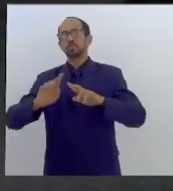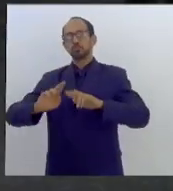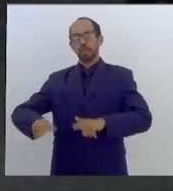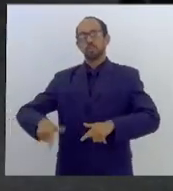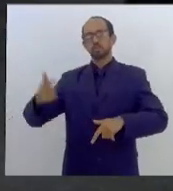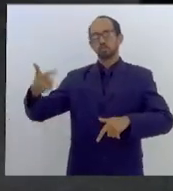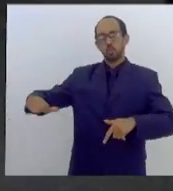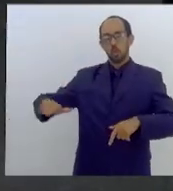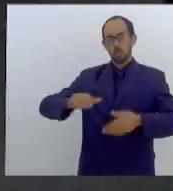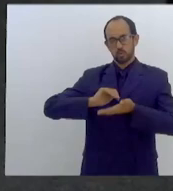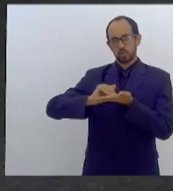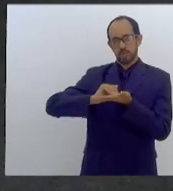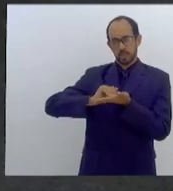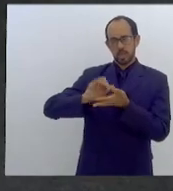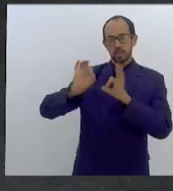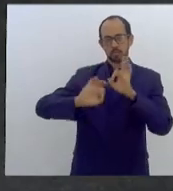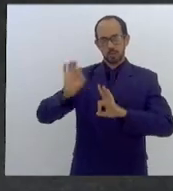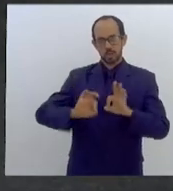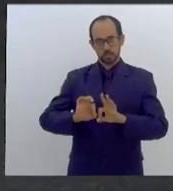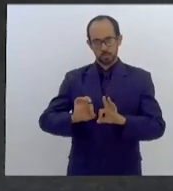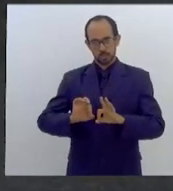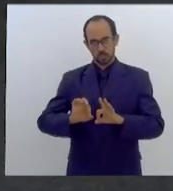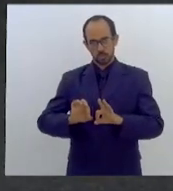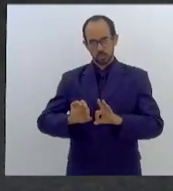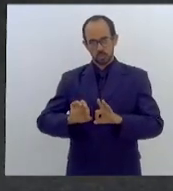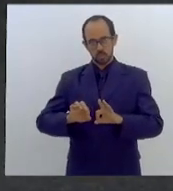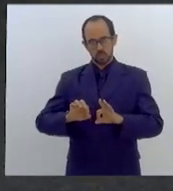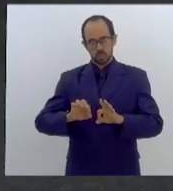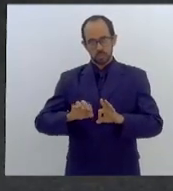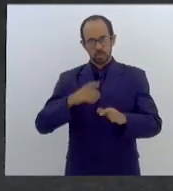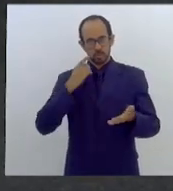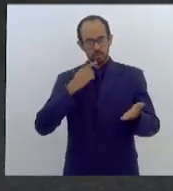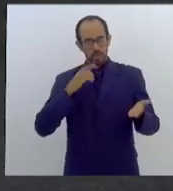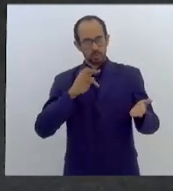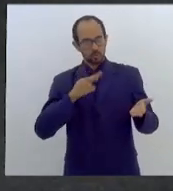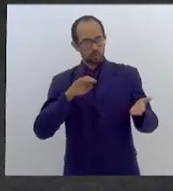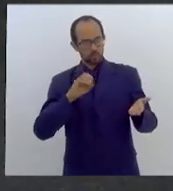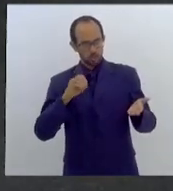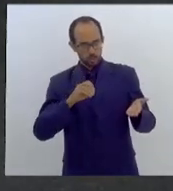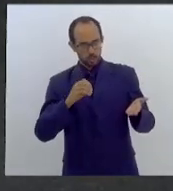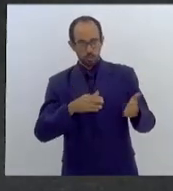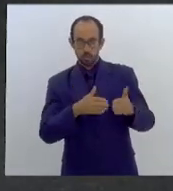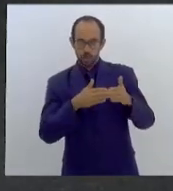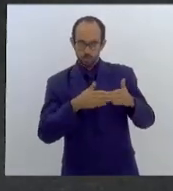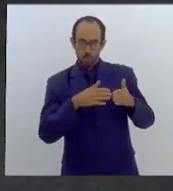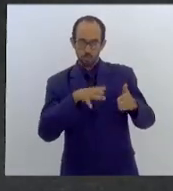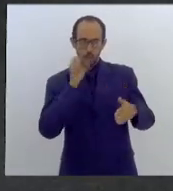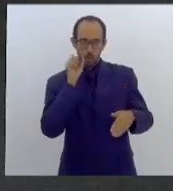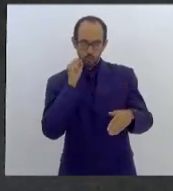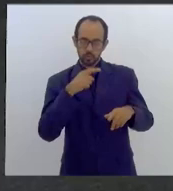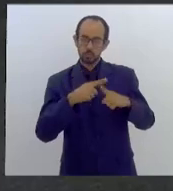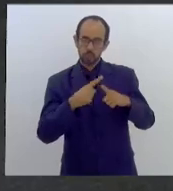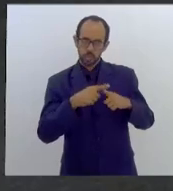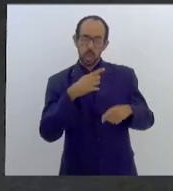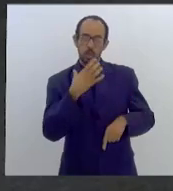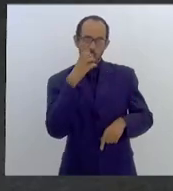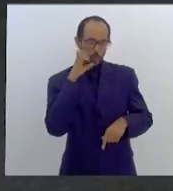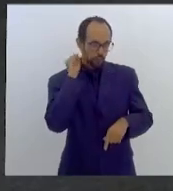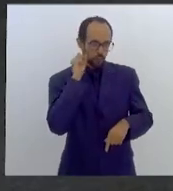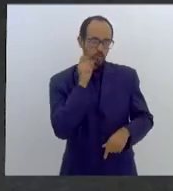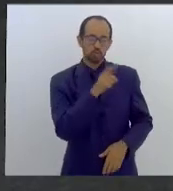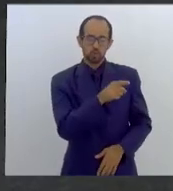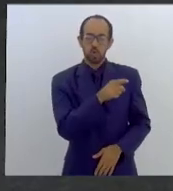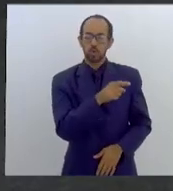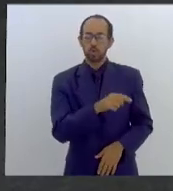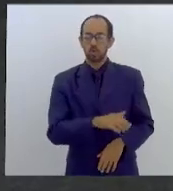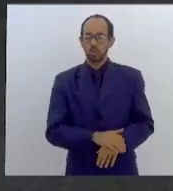que sempre está conosco aqui. Deputado Chico, eu gostaria que o senhor me ouvisse, porque eu ouvia atentamente. A segunda questão que eu